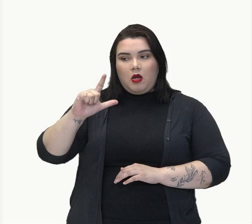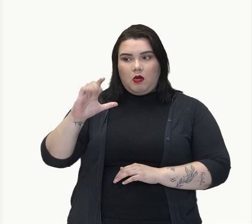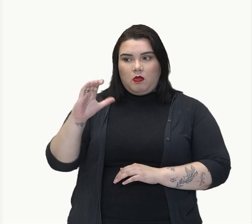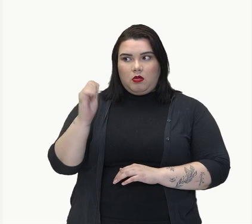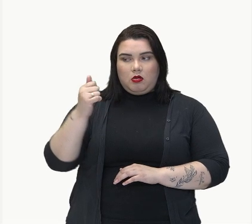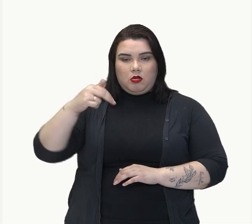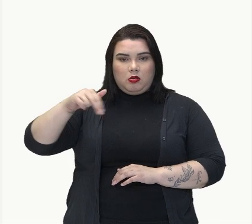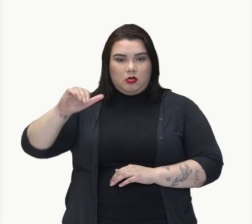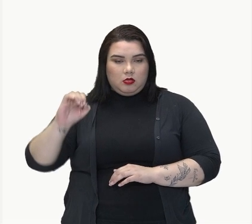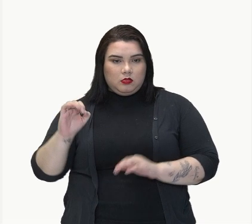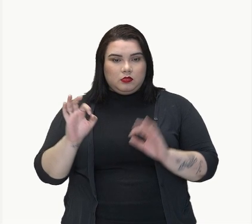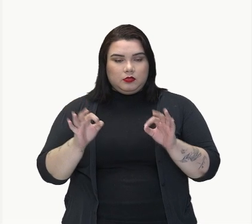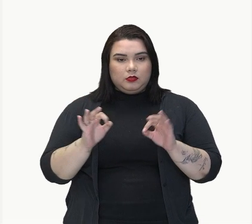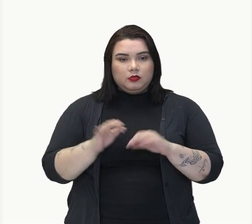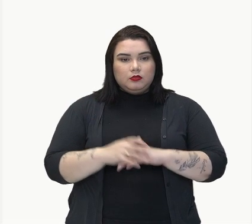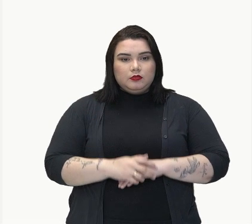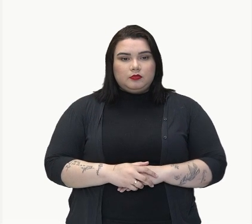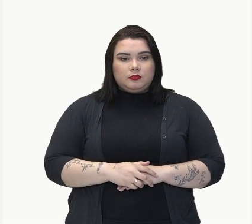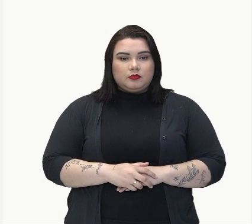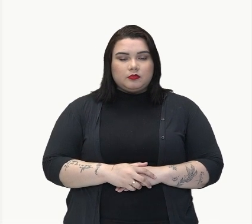alcano.